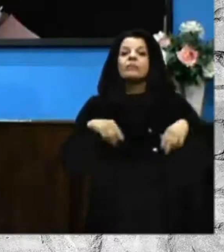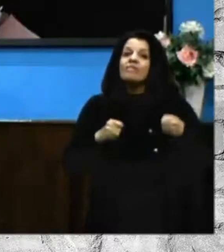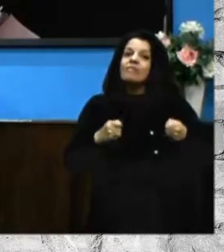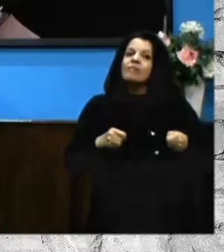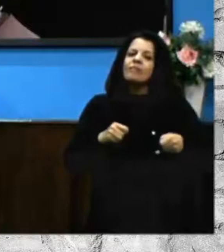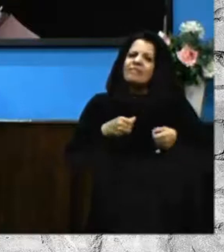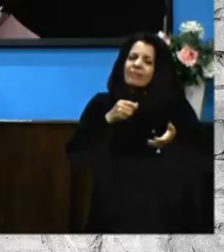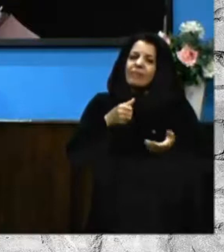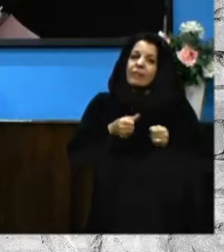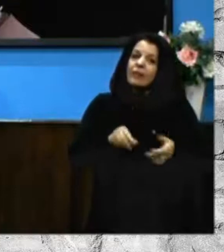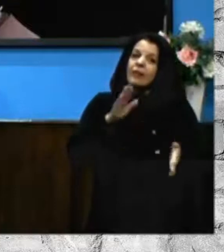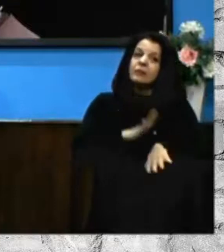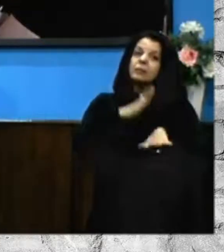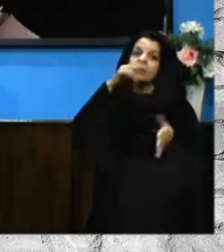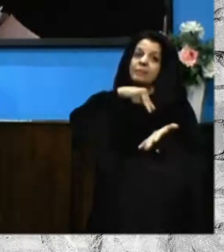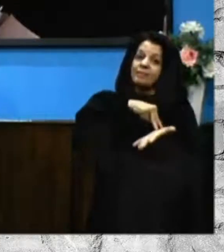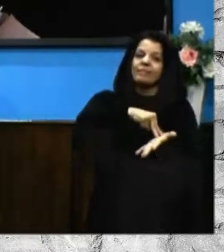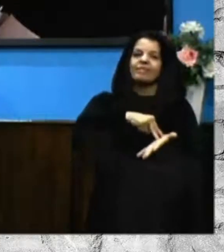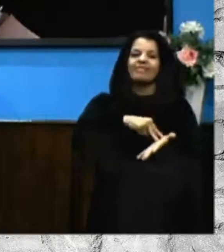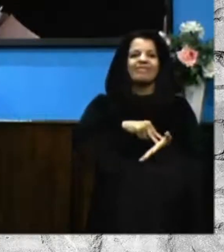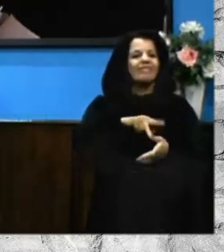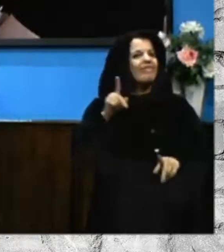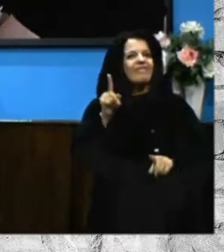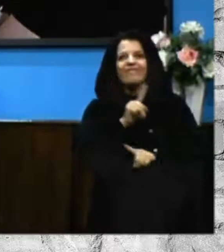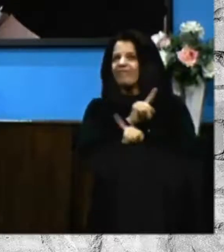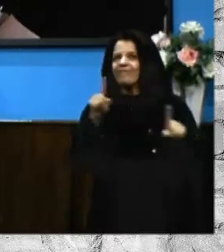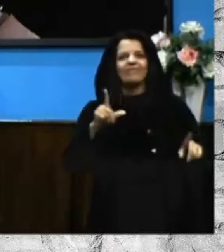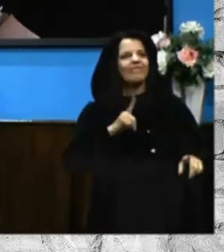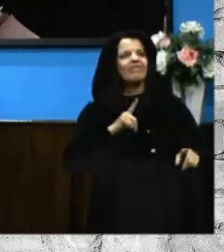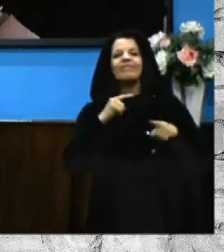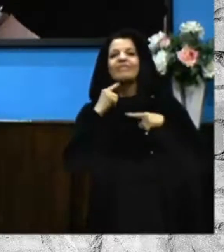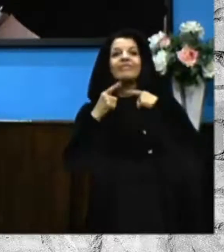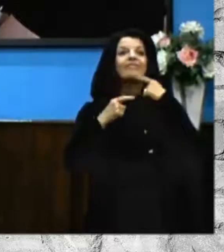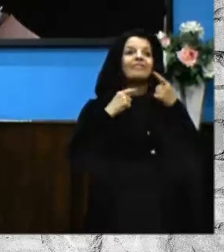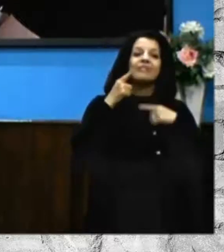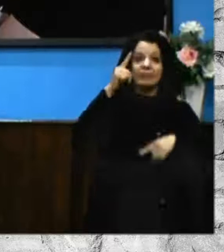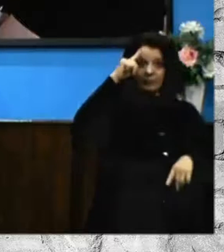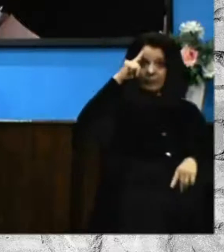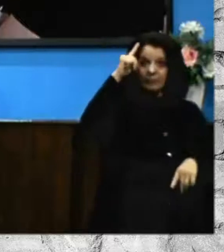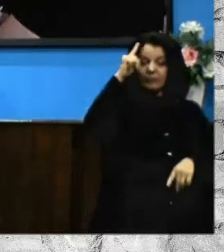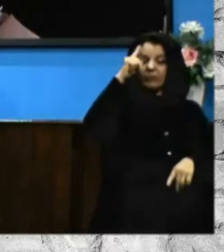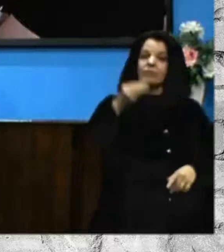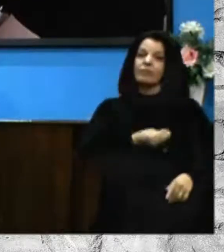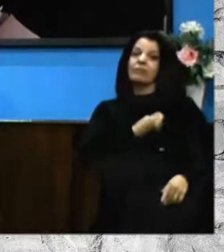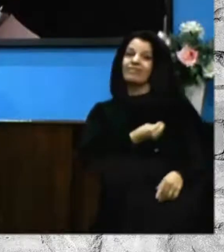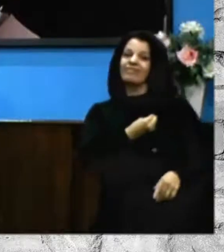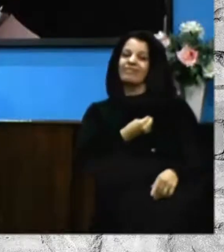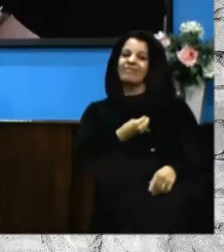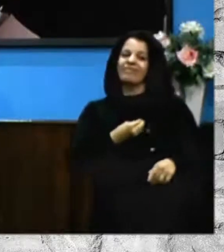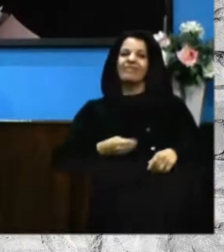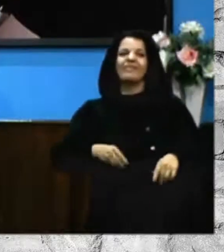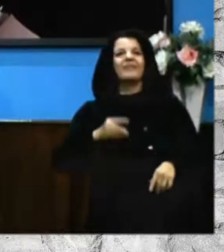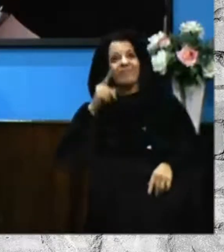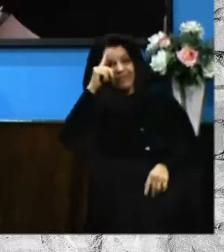ficar mais firmes? E eu não tenho dúvidas de que os dias em que nós estamos vivendo são dias em que nós